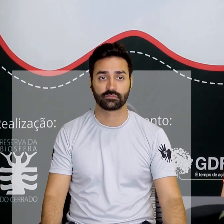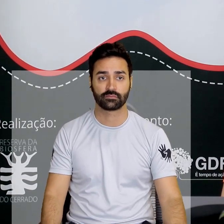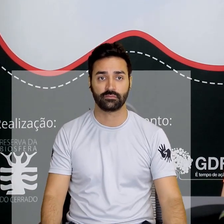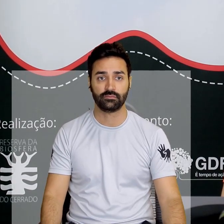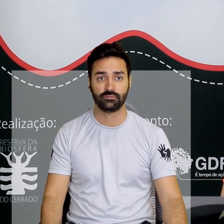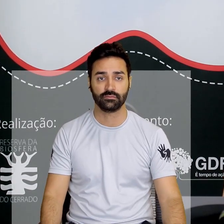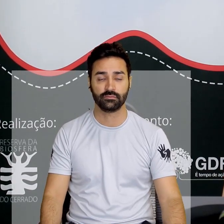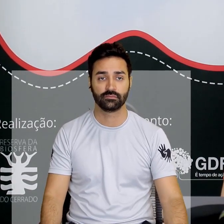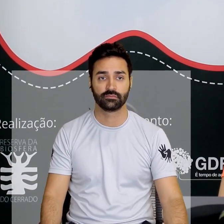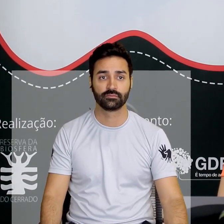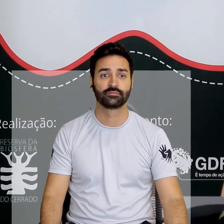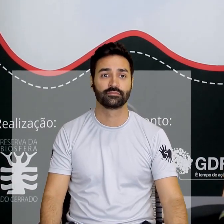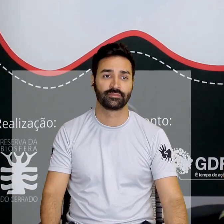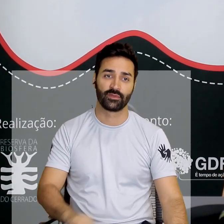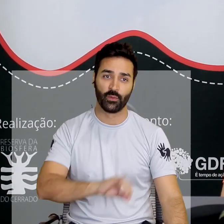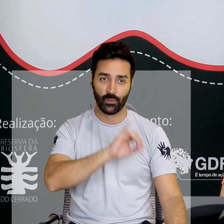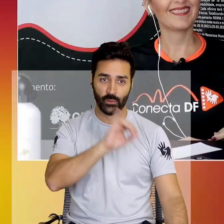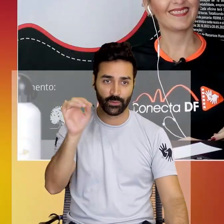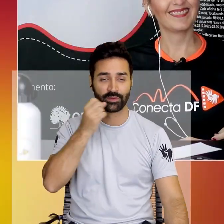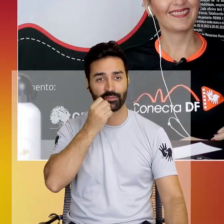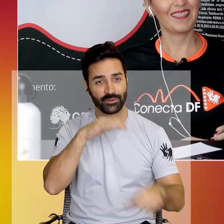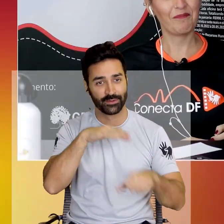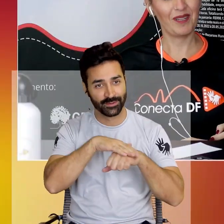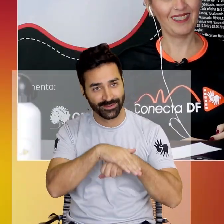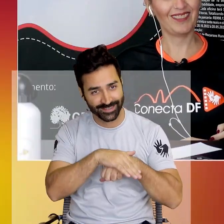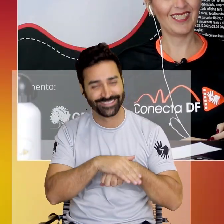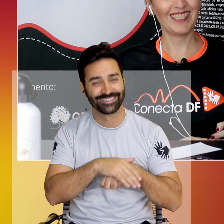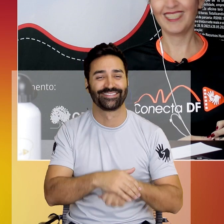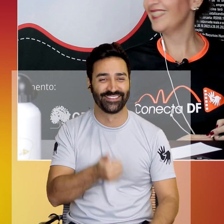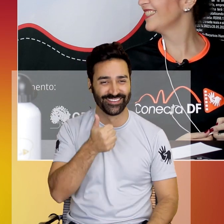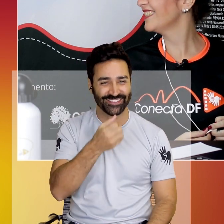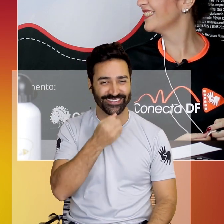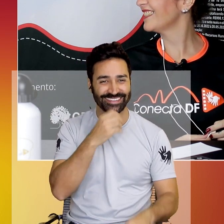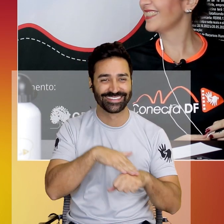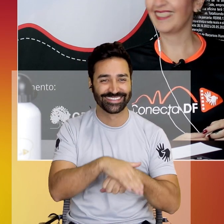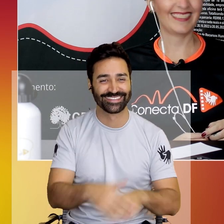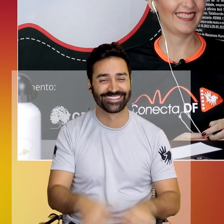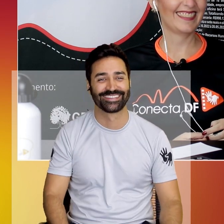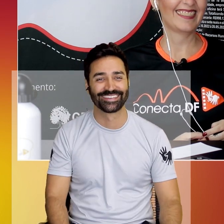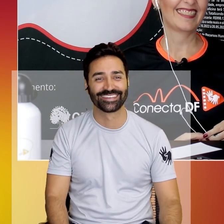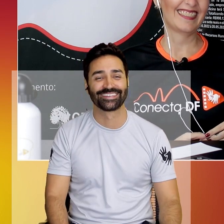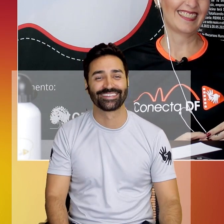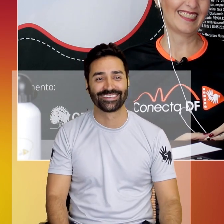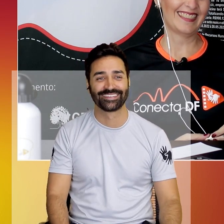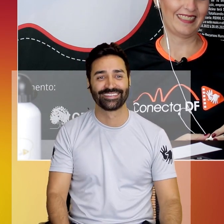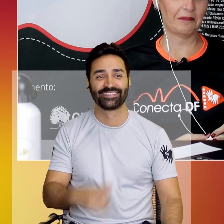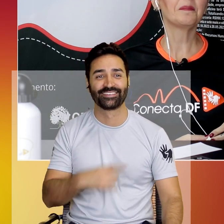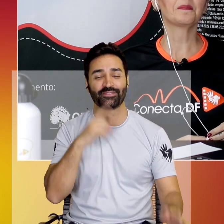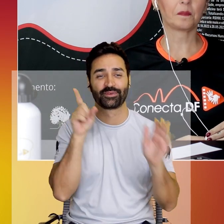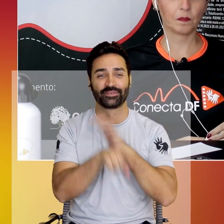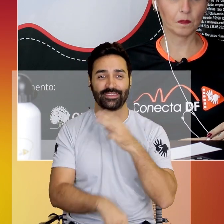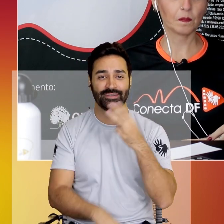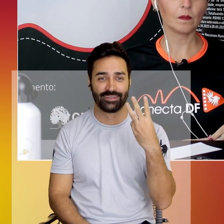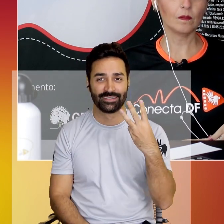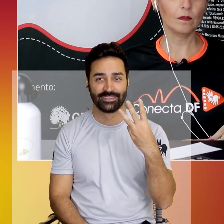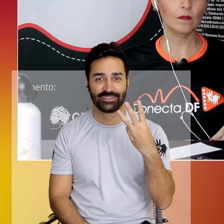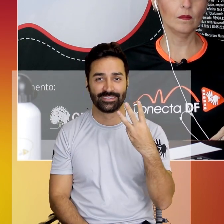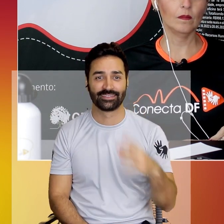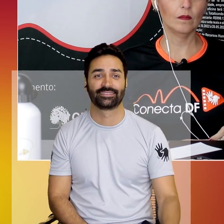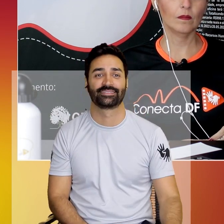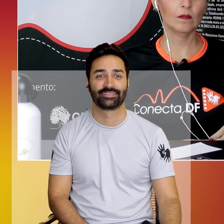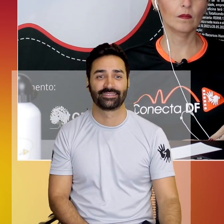Oi, boa noite a todos. Boa noite, professora e Daniel. Boa noite. São 3 questões. Às vezes eu